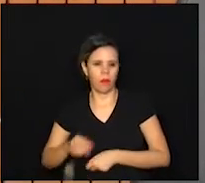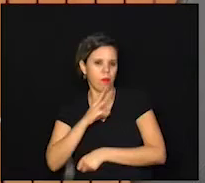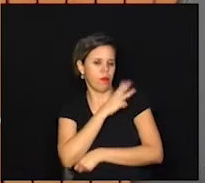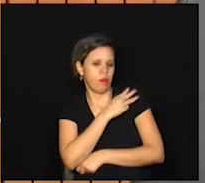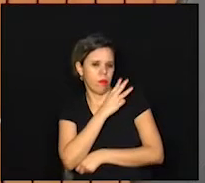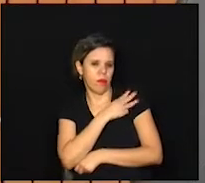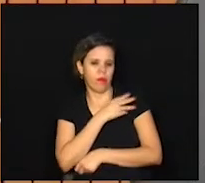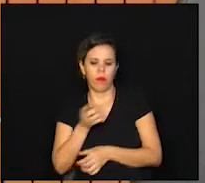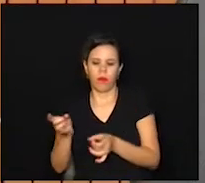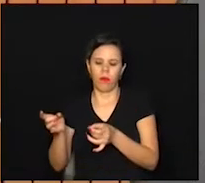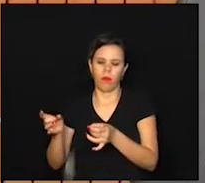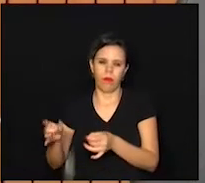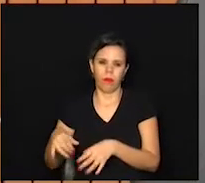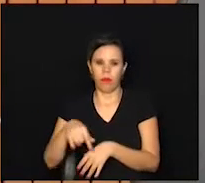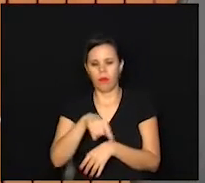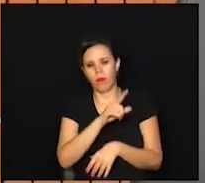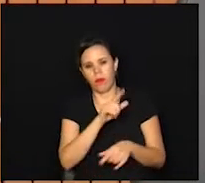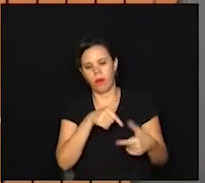que abandonou